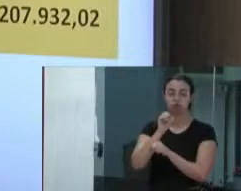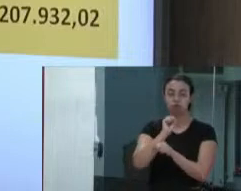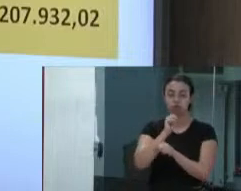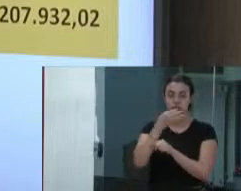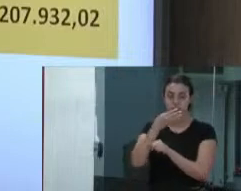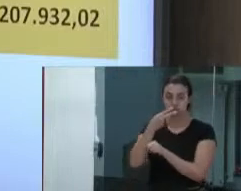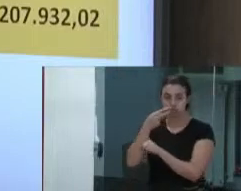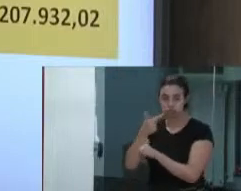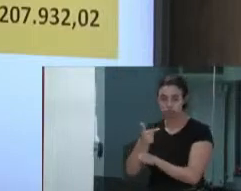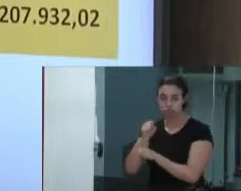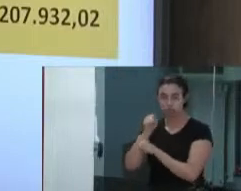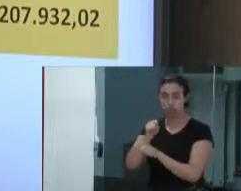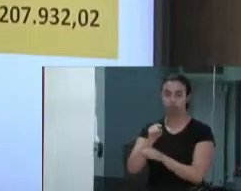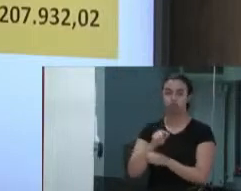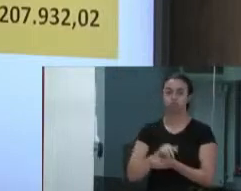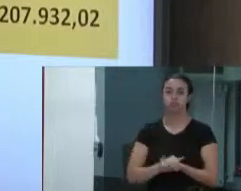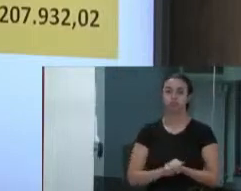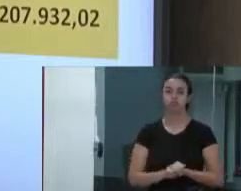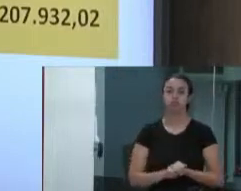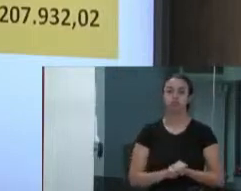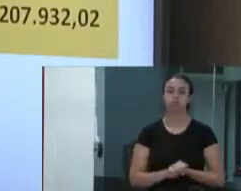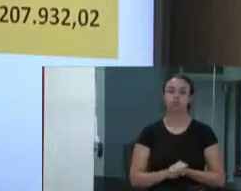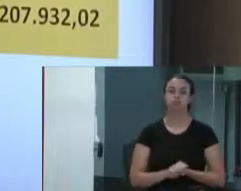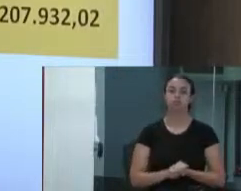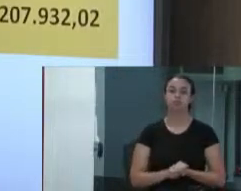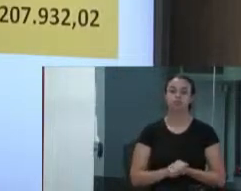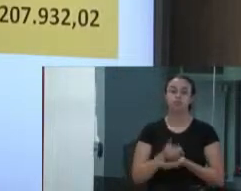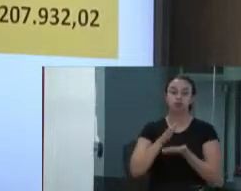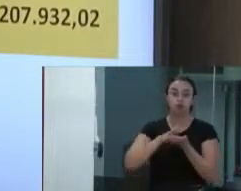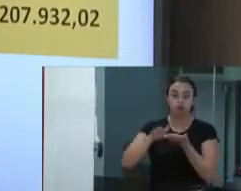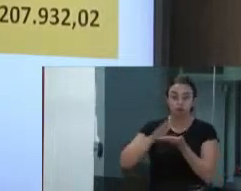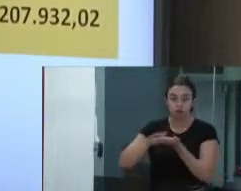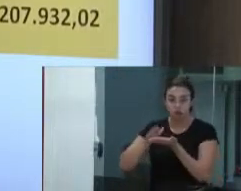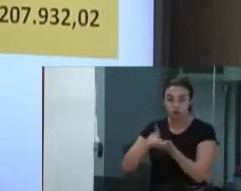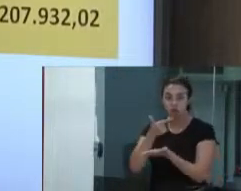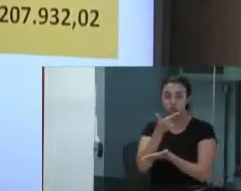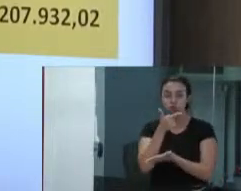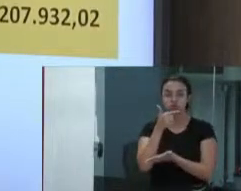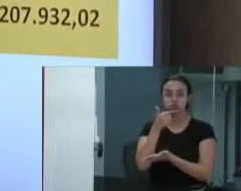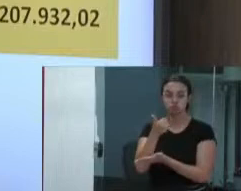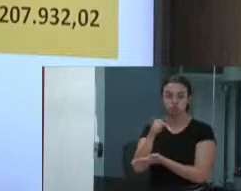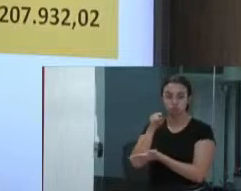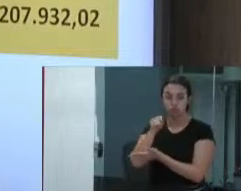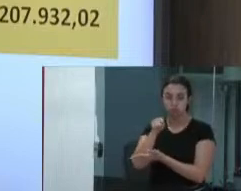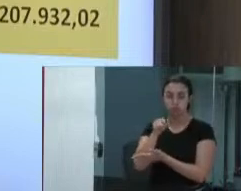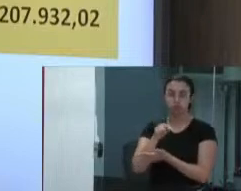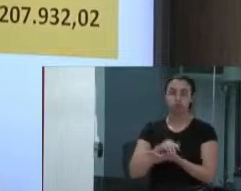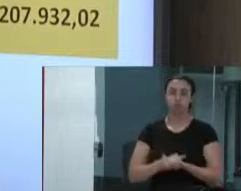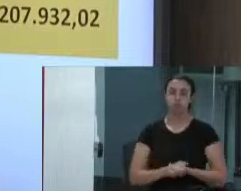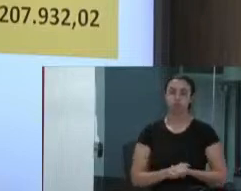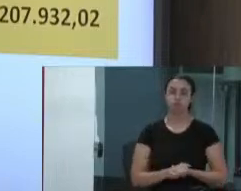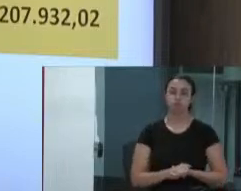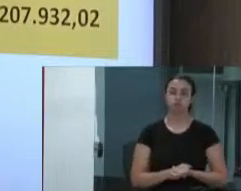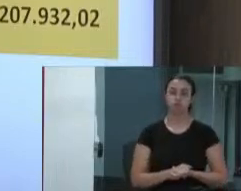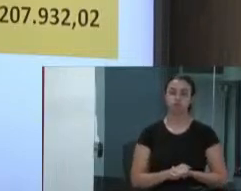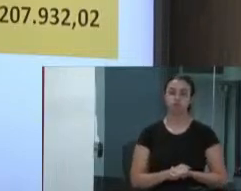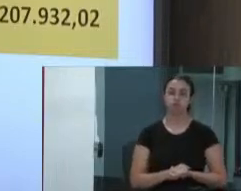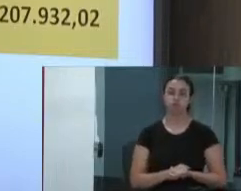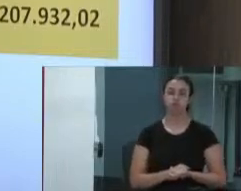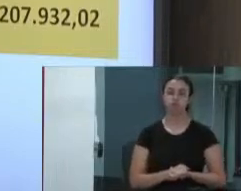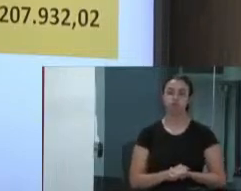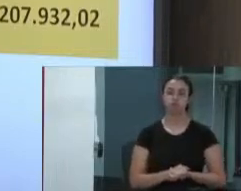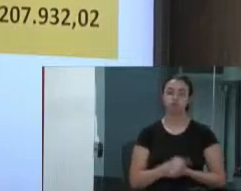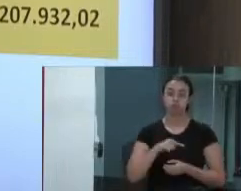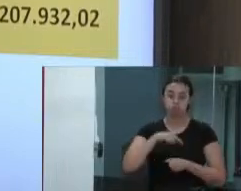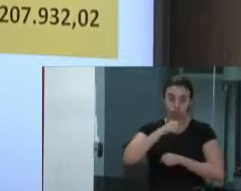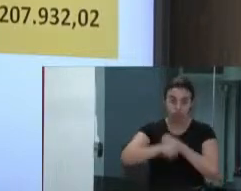5.842.000, que a gente pegou do ano anterior, e é uma receita de 21, os rendimentos de 500.000, as despesas de 22, né, viramos esse